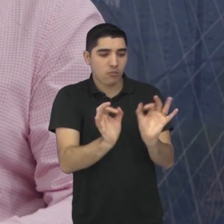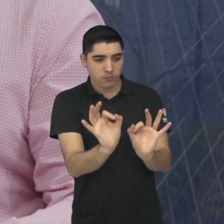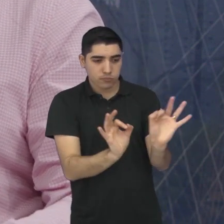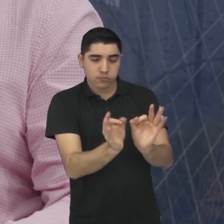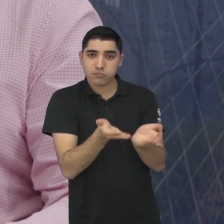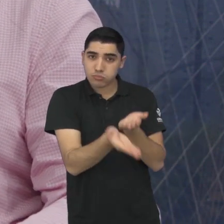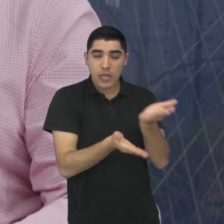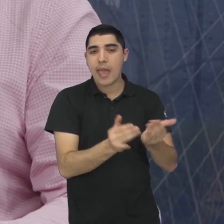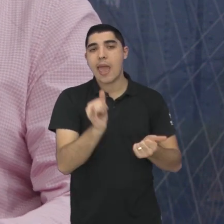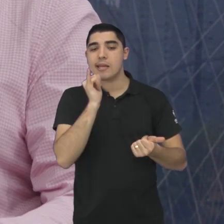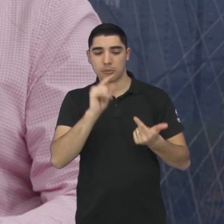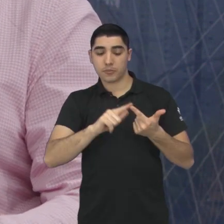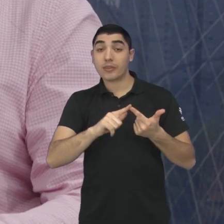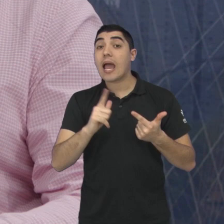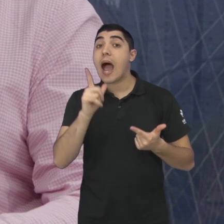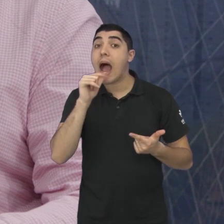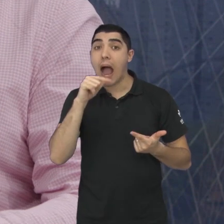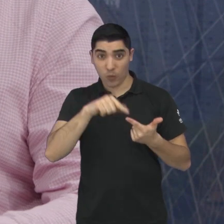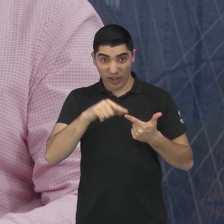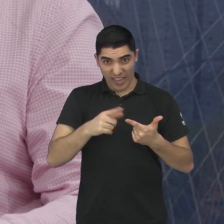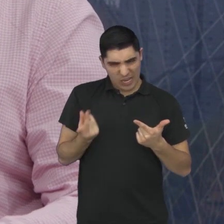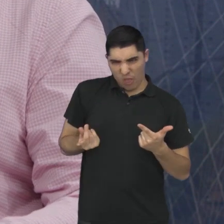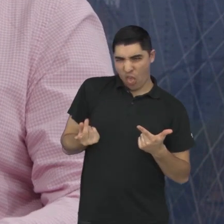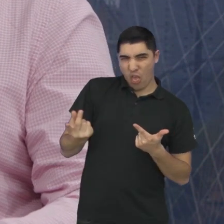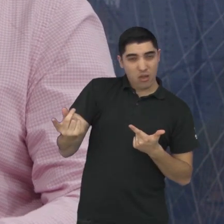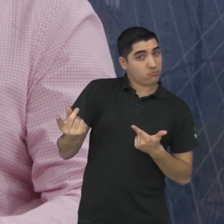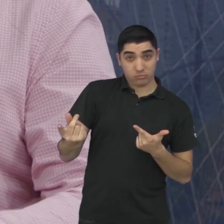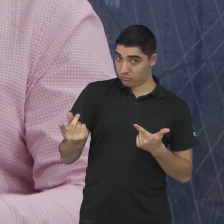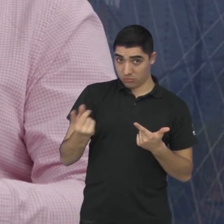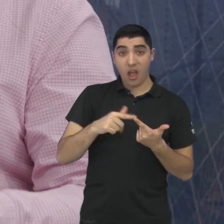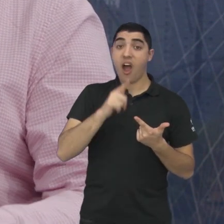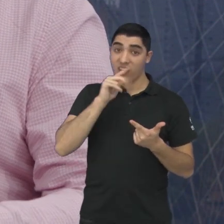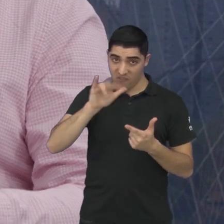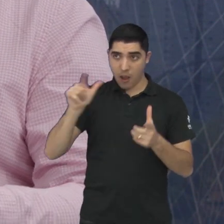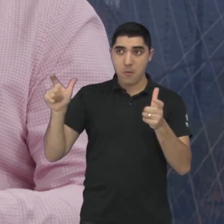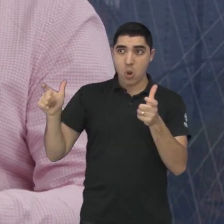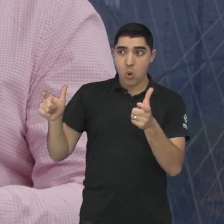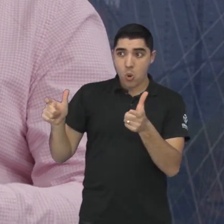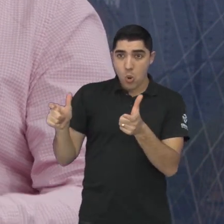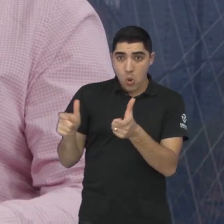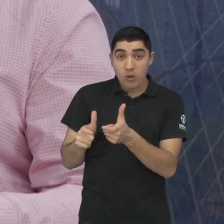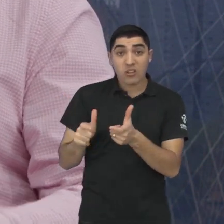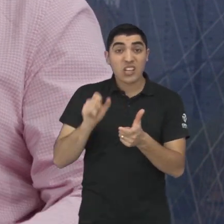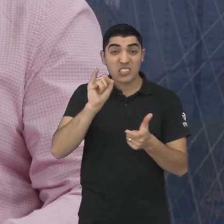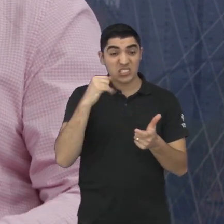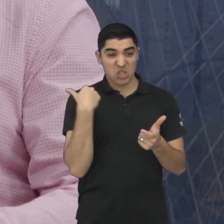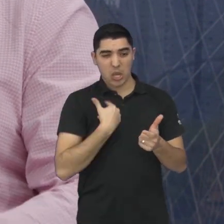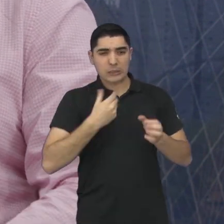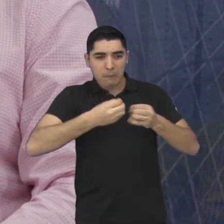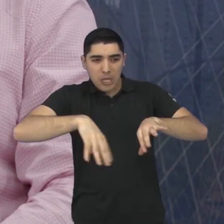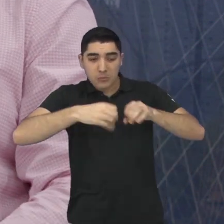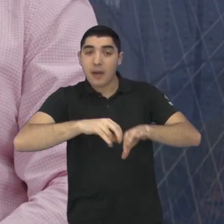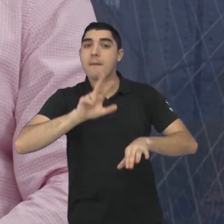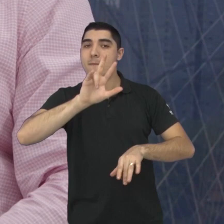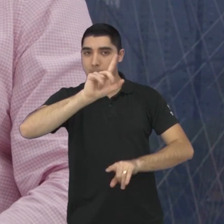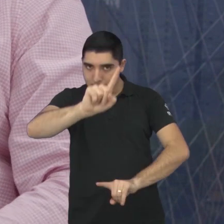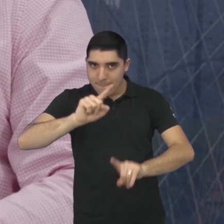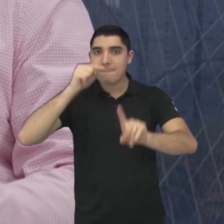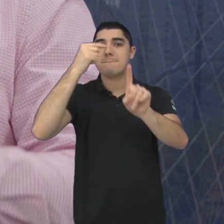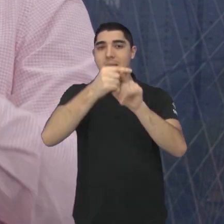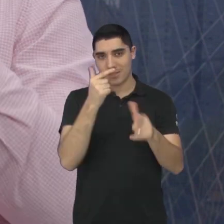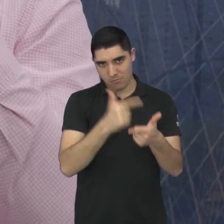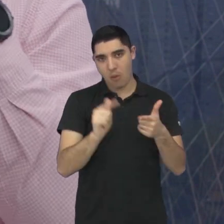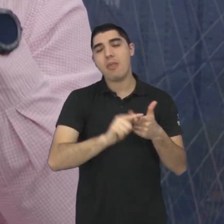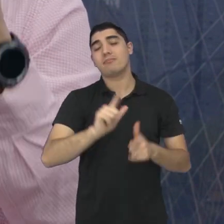gente consome, ela não é exatamente finita, mas quanto mais poluição, mais problema nós vamos ter. Então, esse processo